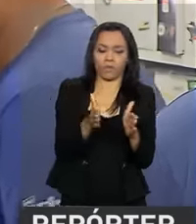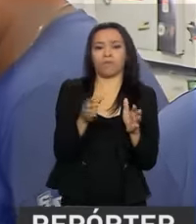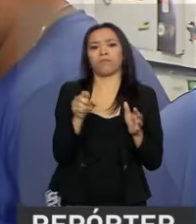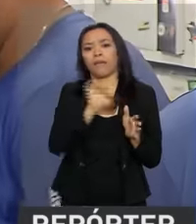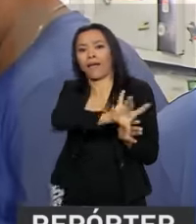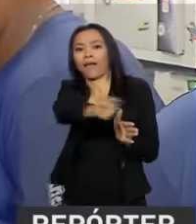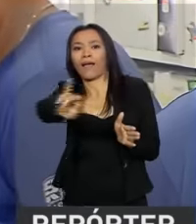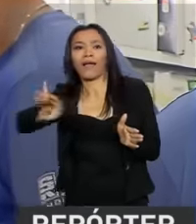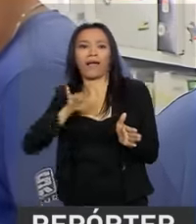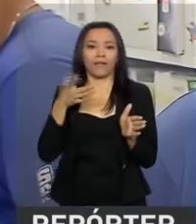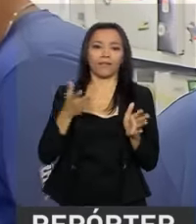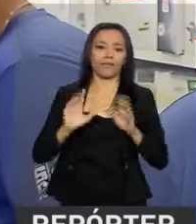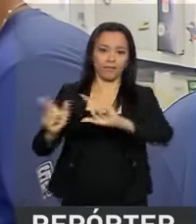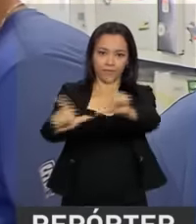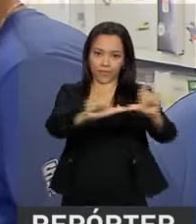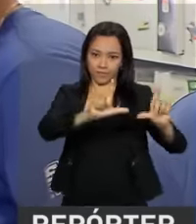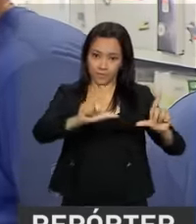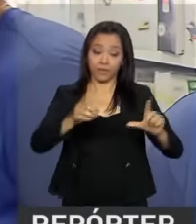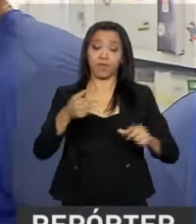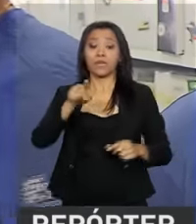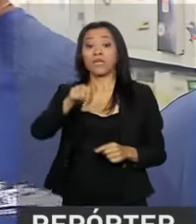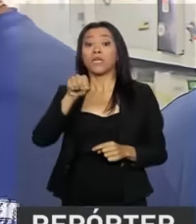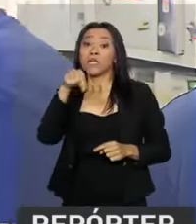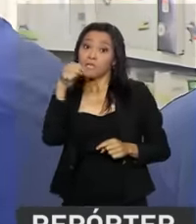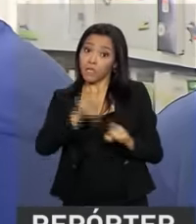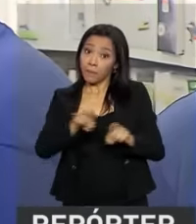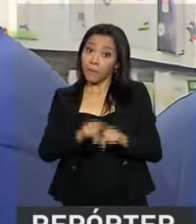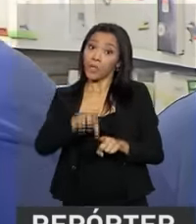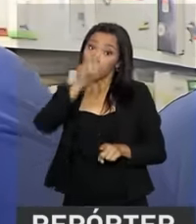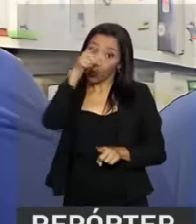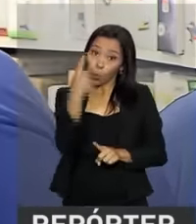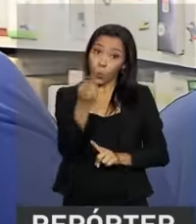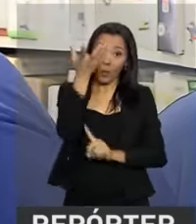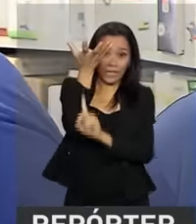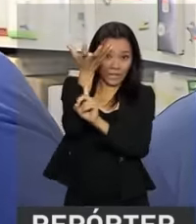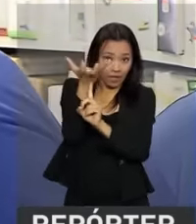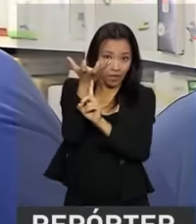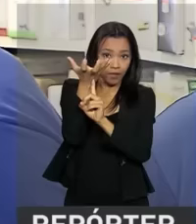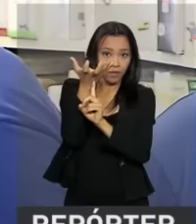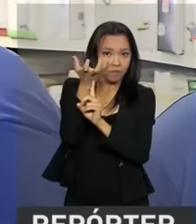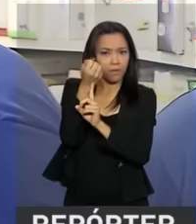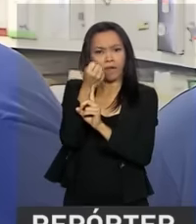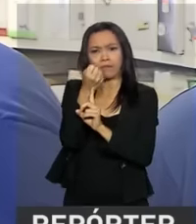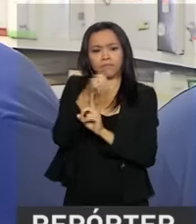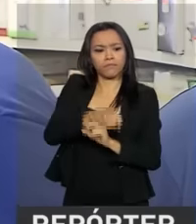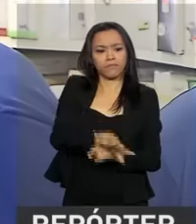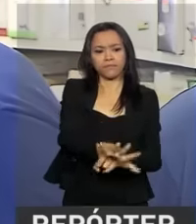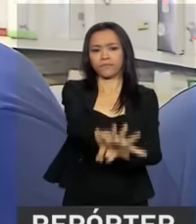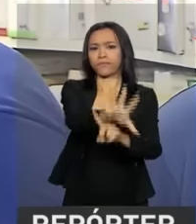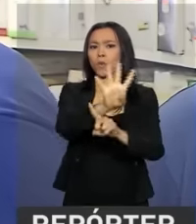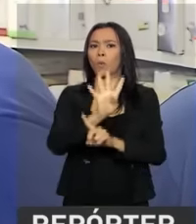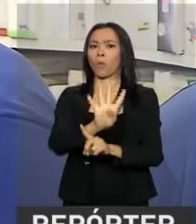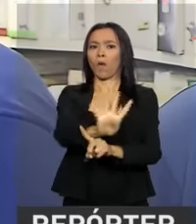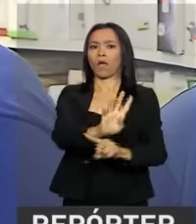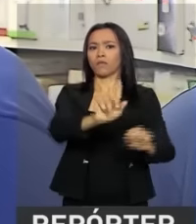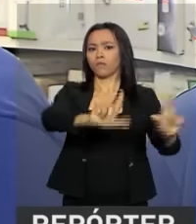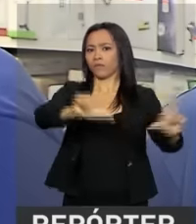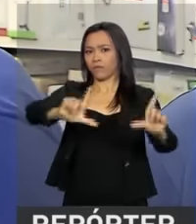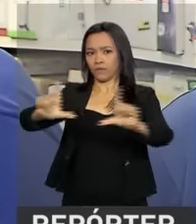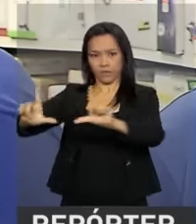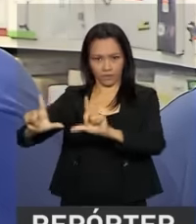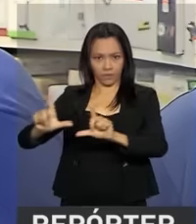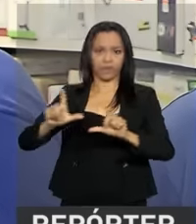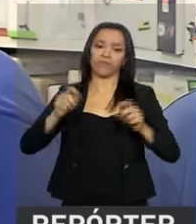pros conversores sendo entrando uma antena dividindo para qu TV se for o caso ou mais o divisor e uma